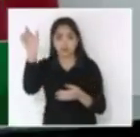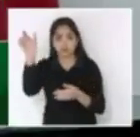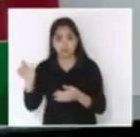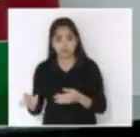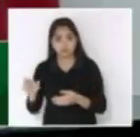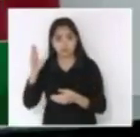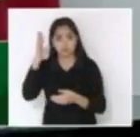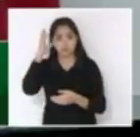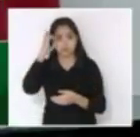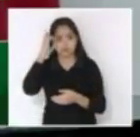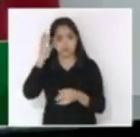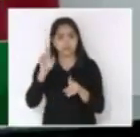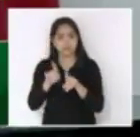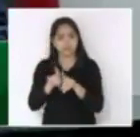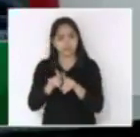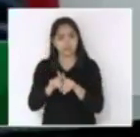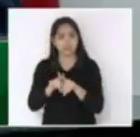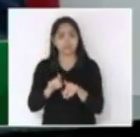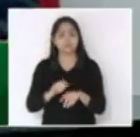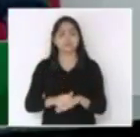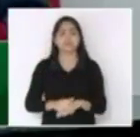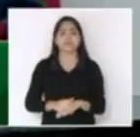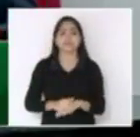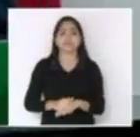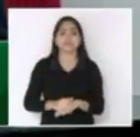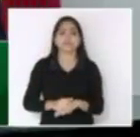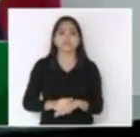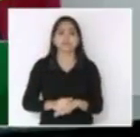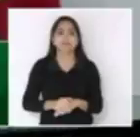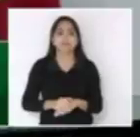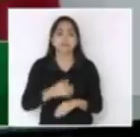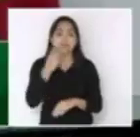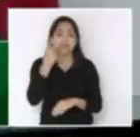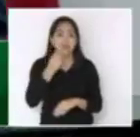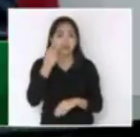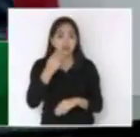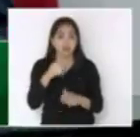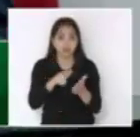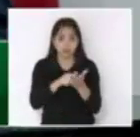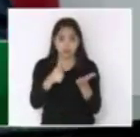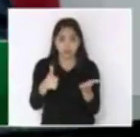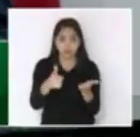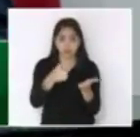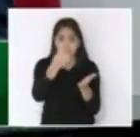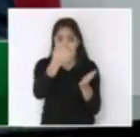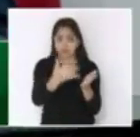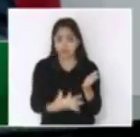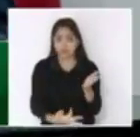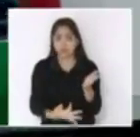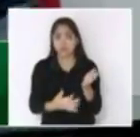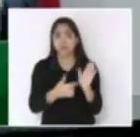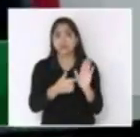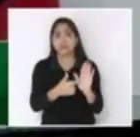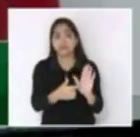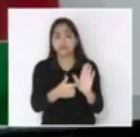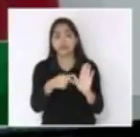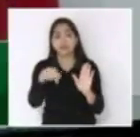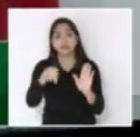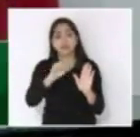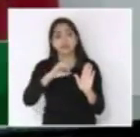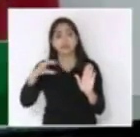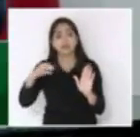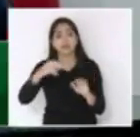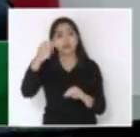Colombo. Ora, diz o jornal que Santa Catarina é o